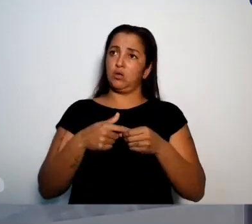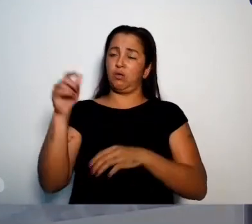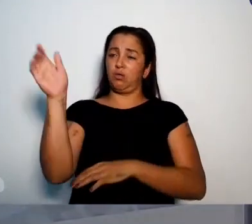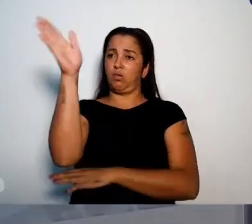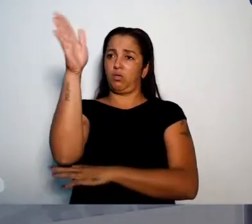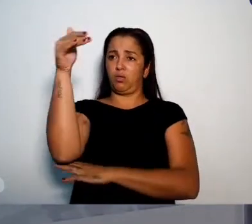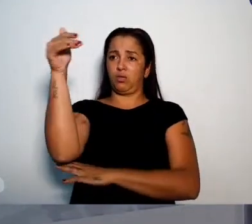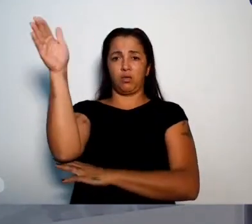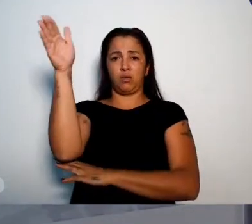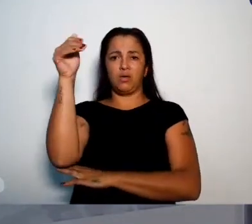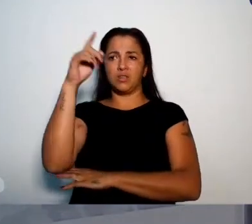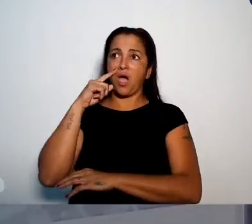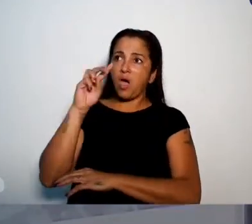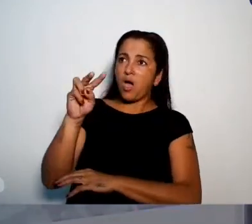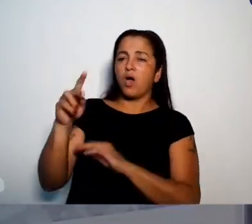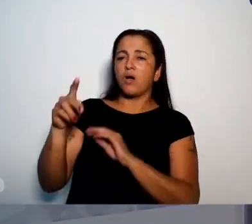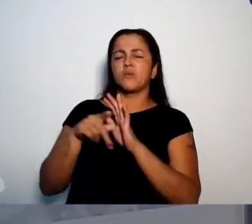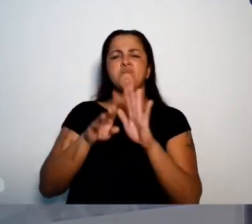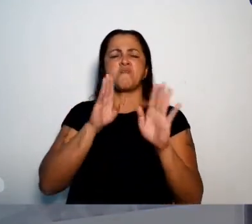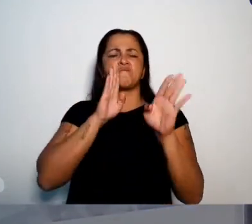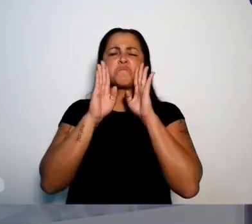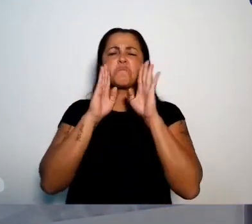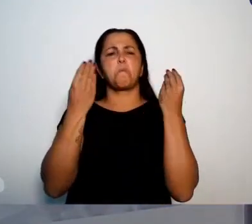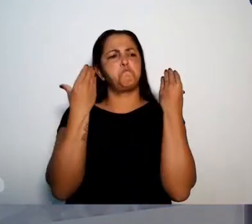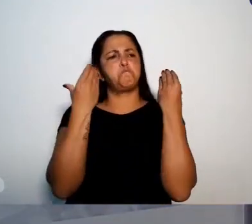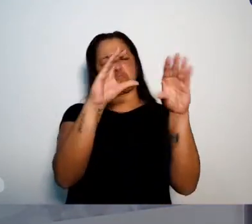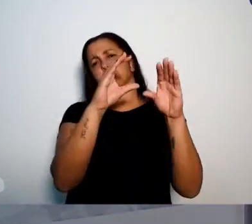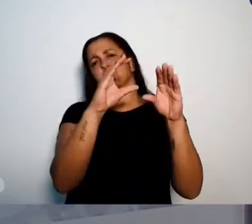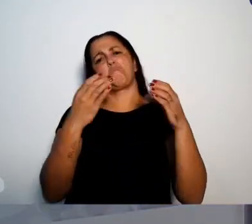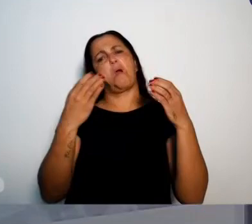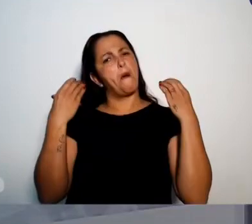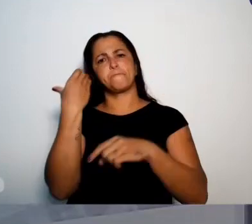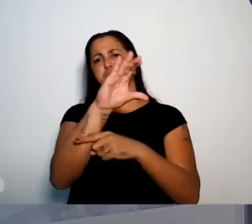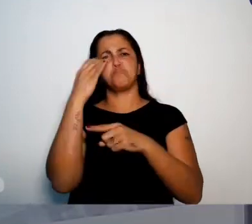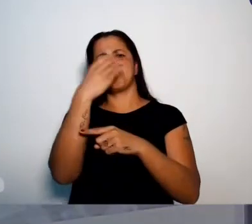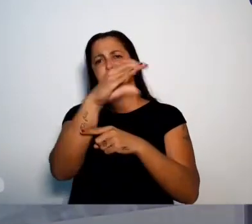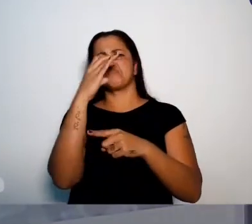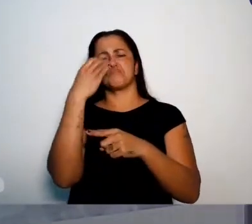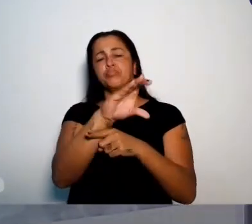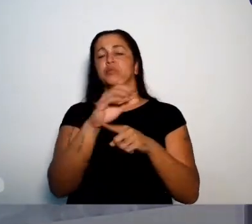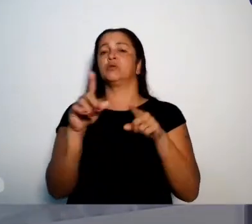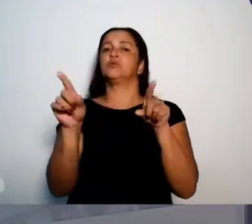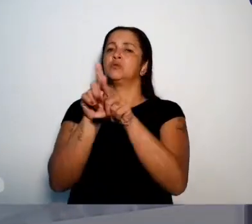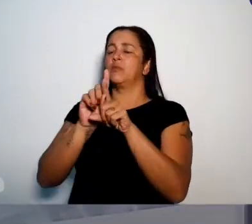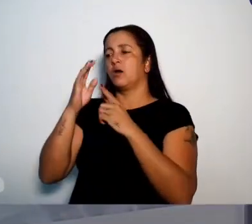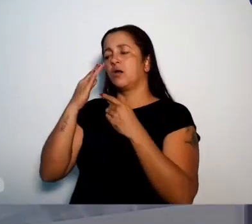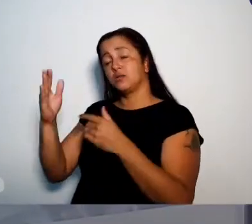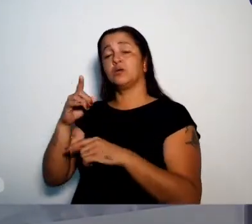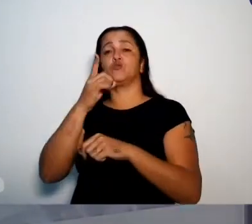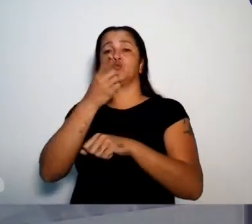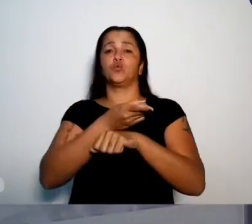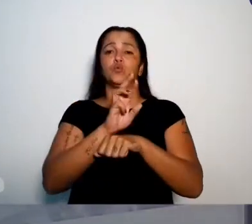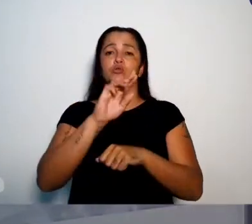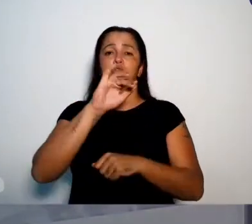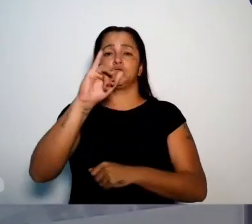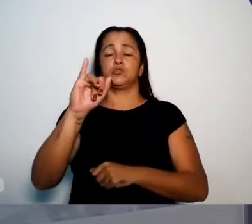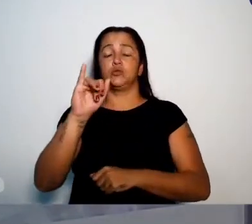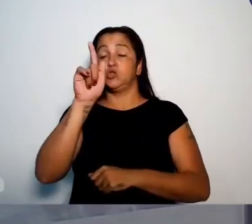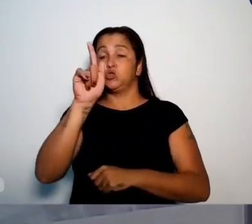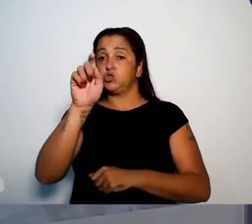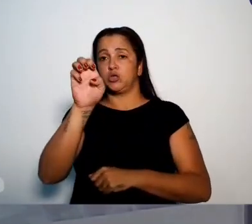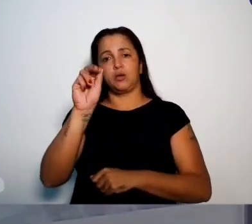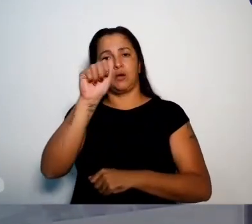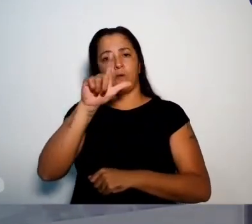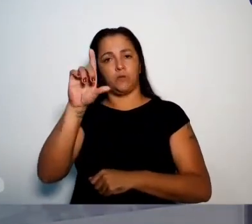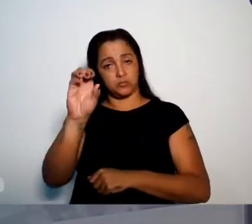eu não tenho rabo preso com ninguém, né? E a gente, eu quero agradecer ao doutor Geraldo, que amanhã eu vou conversar com ele, também se entregou no Ministério Público, aí a